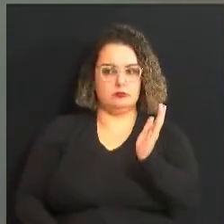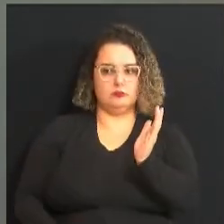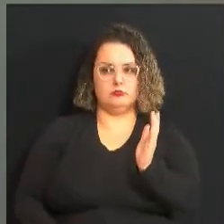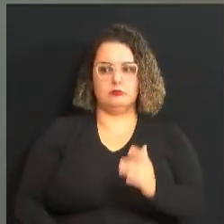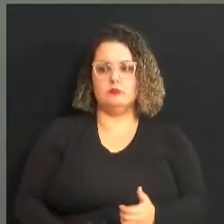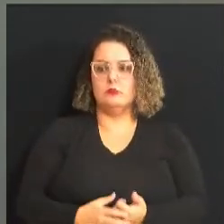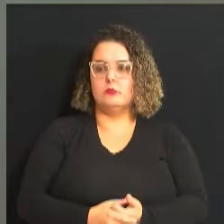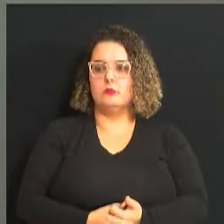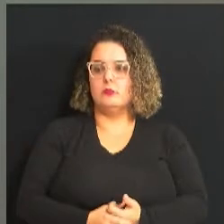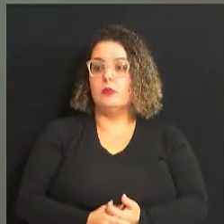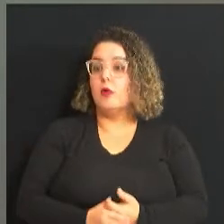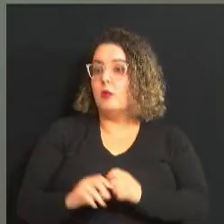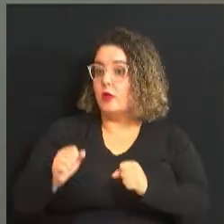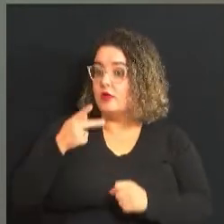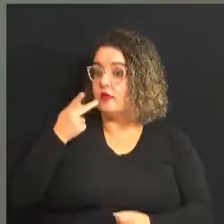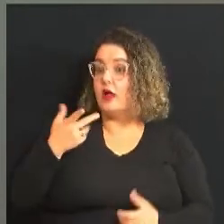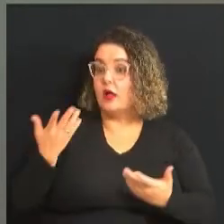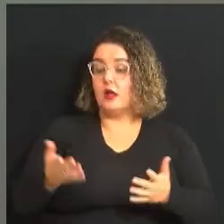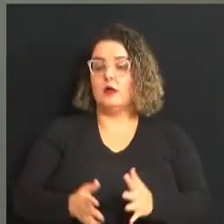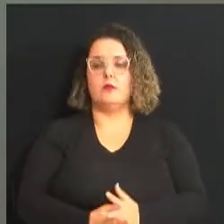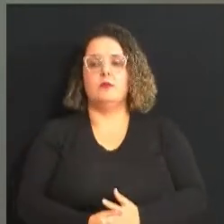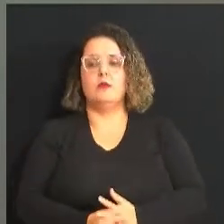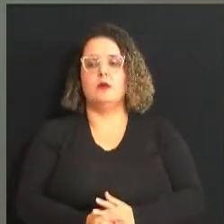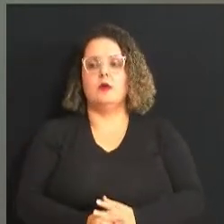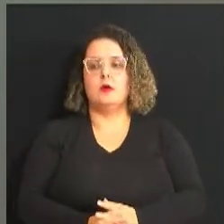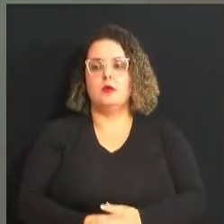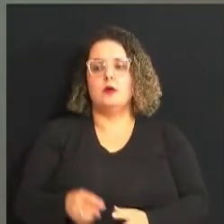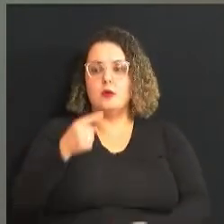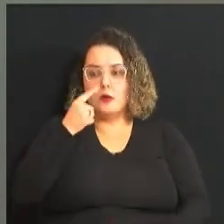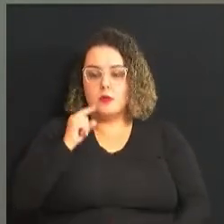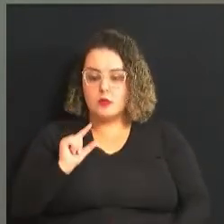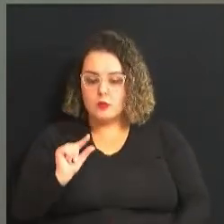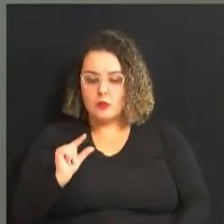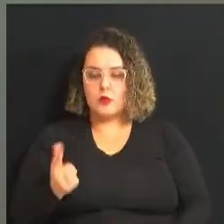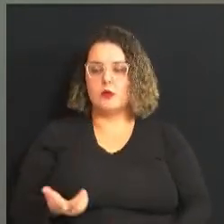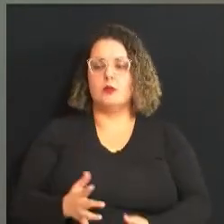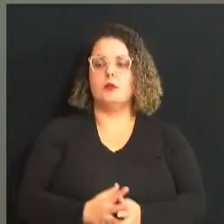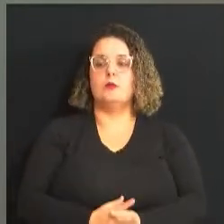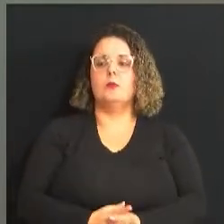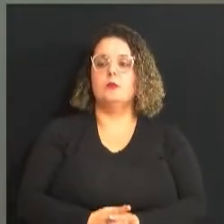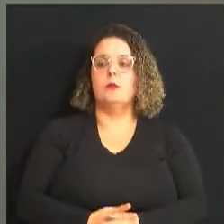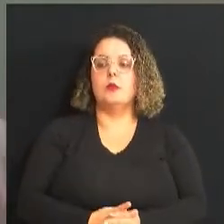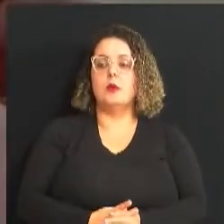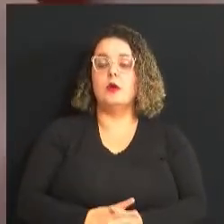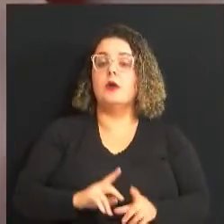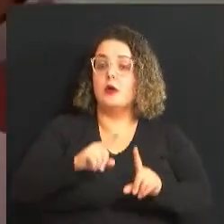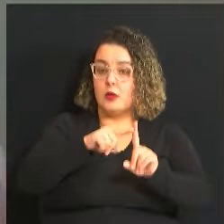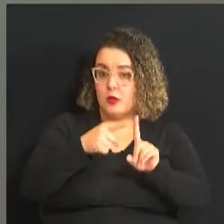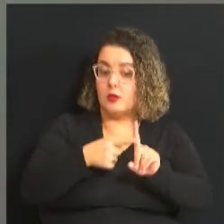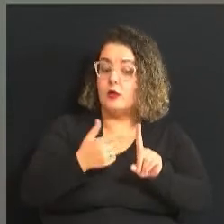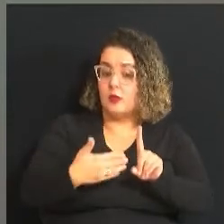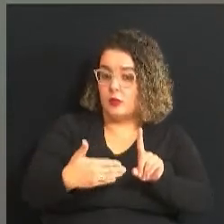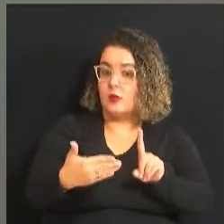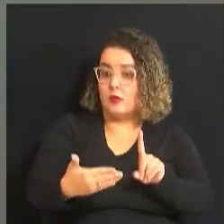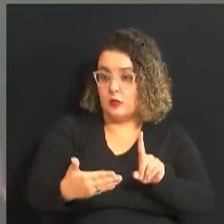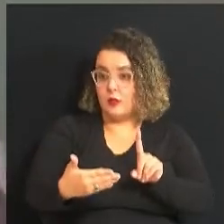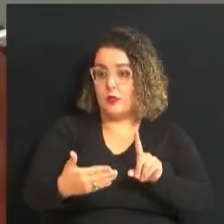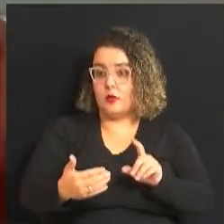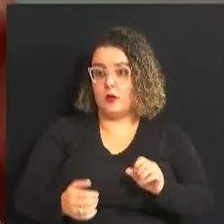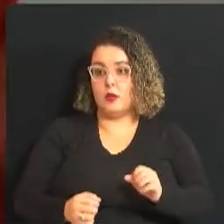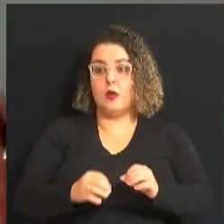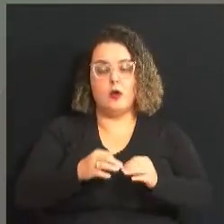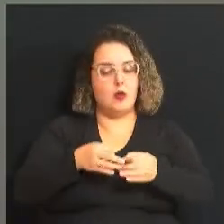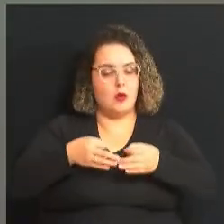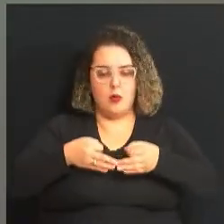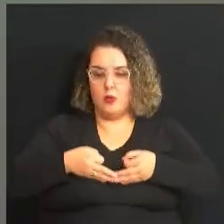Pode falar. Inclusive, só apertando um pouquinho, né? Inclusive, durante a gravidez, o útero ele vai crescer normalmente,